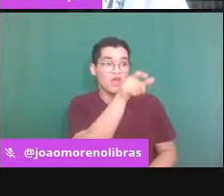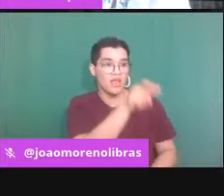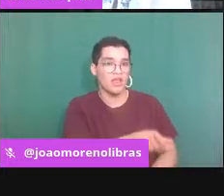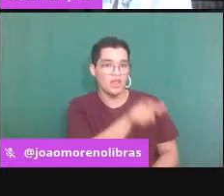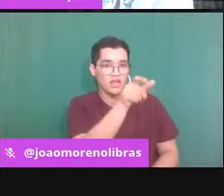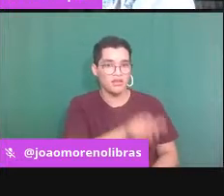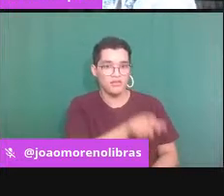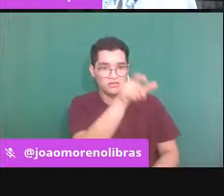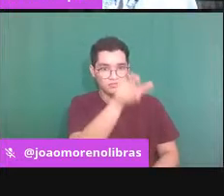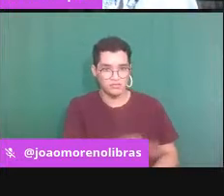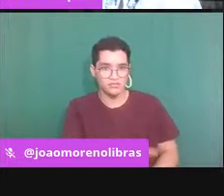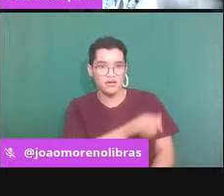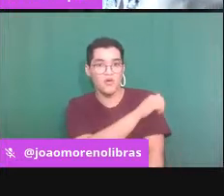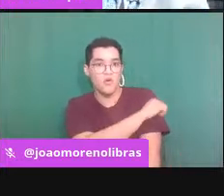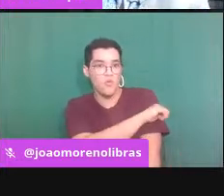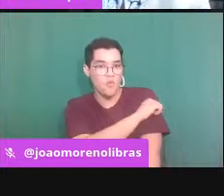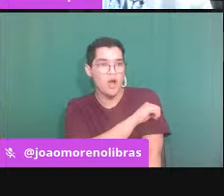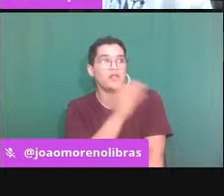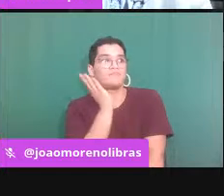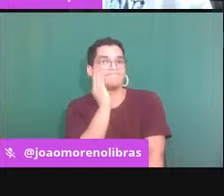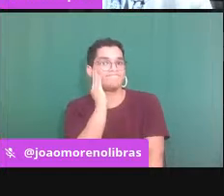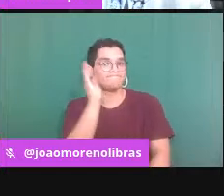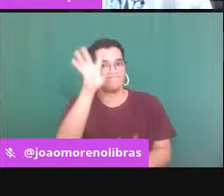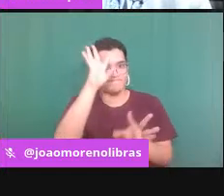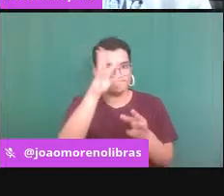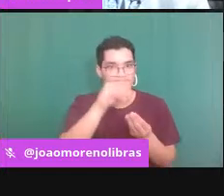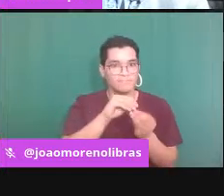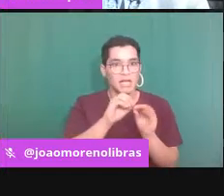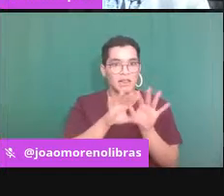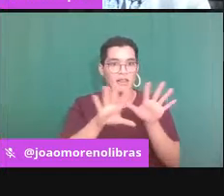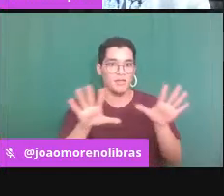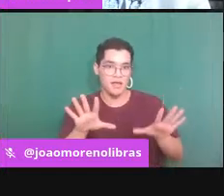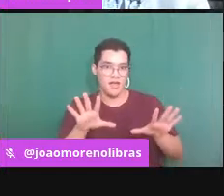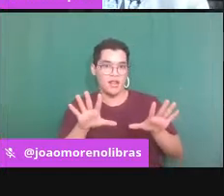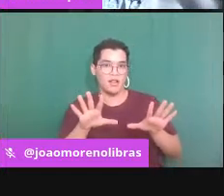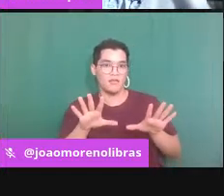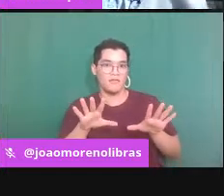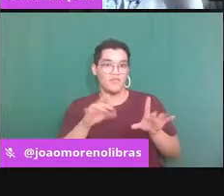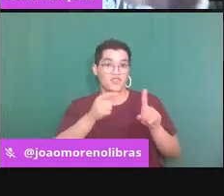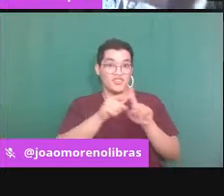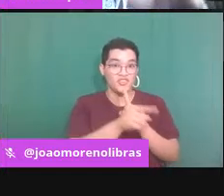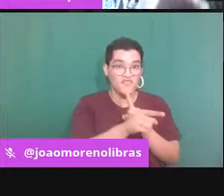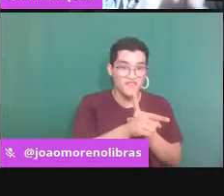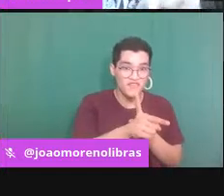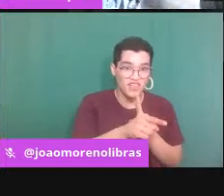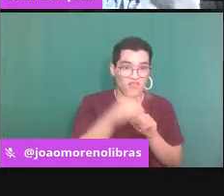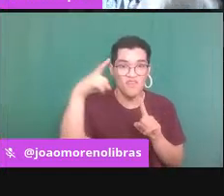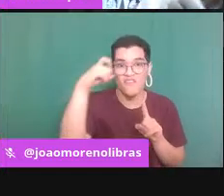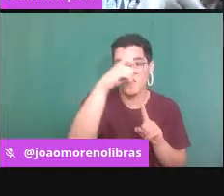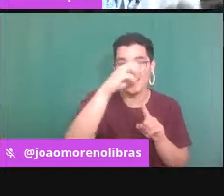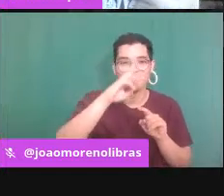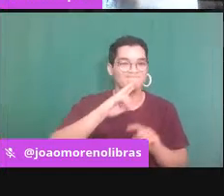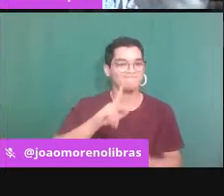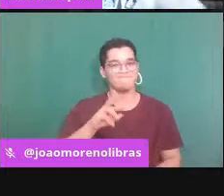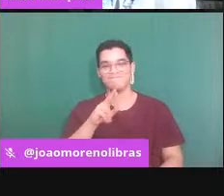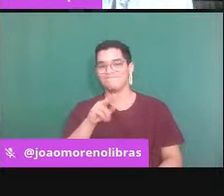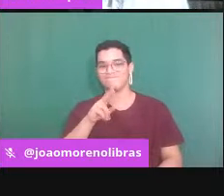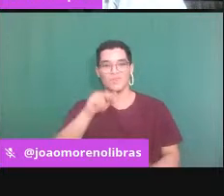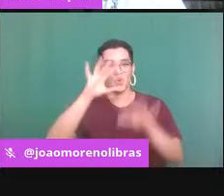construíram e superaram as dificuldades. Então, ela buscou ela estabeleceu as perguntas, buscou,